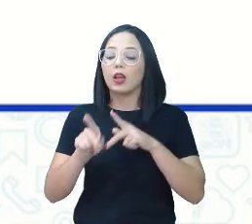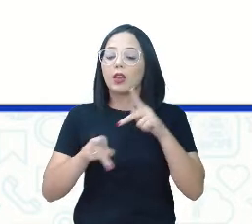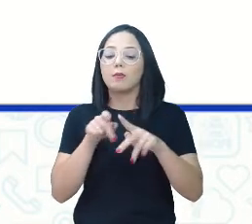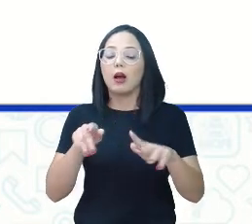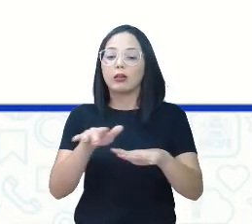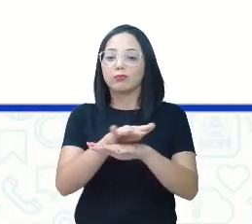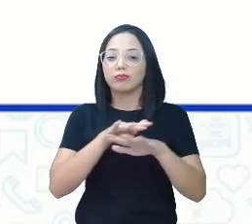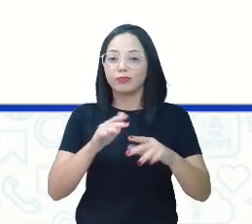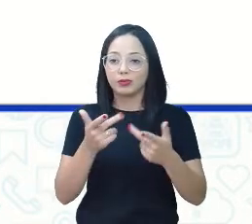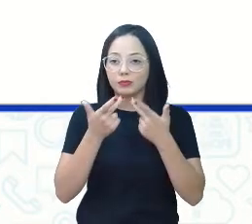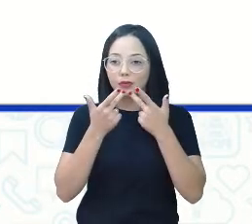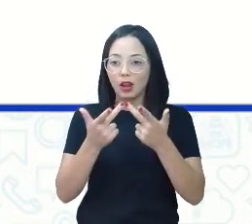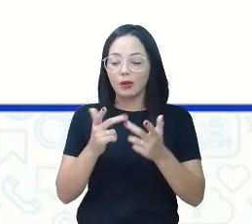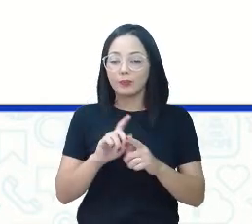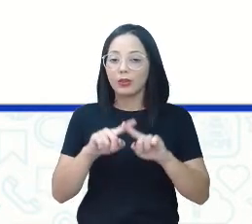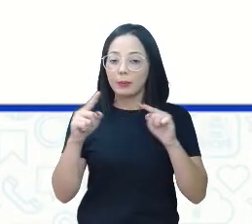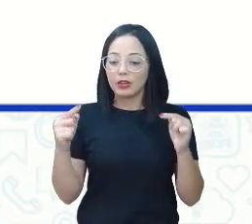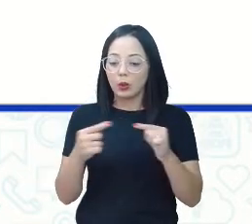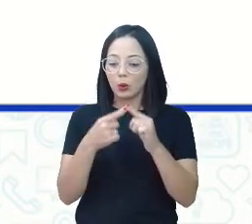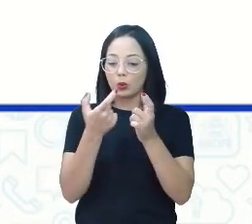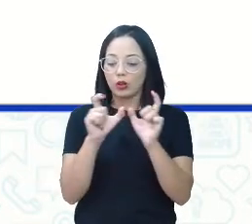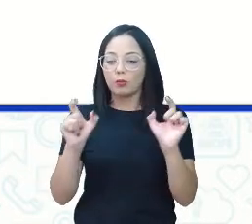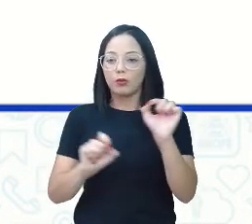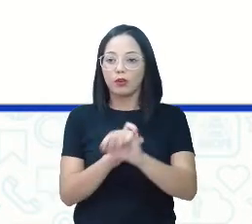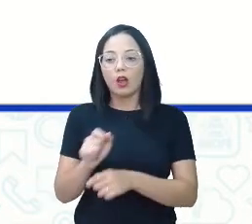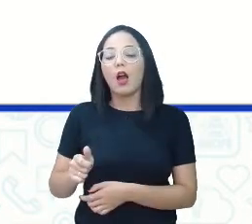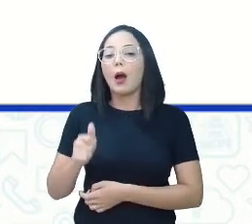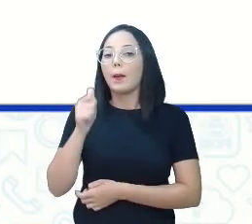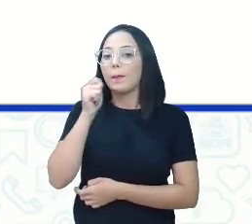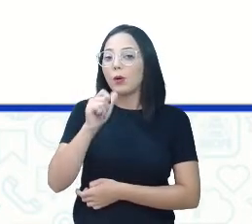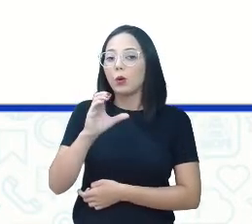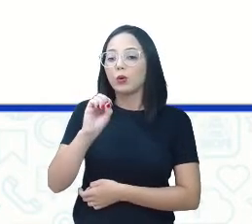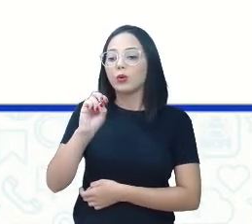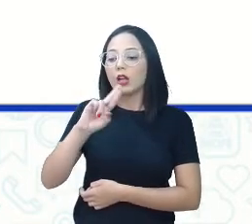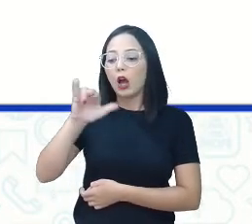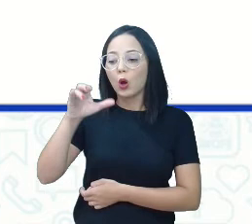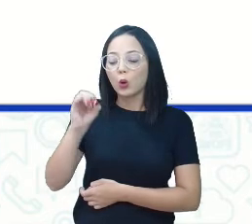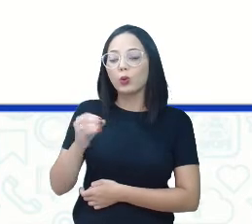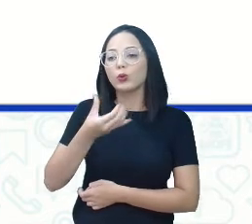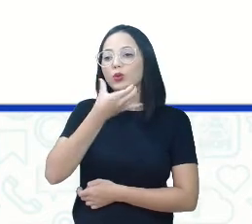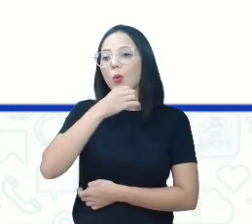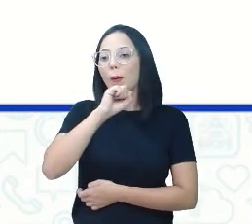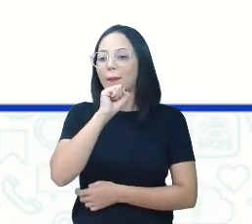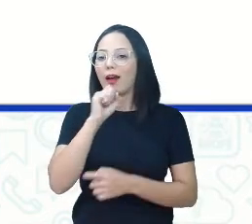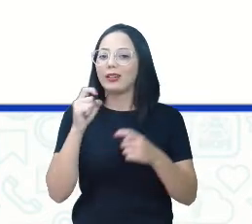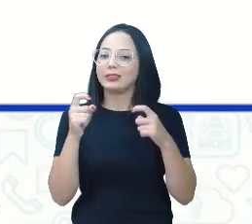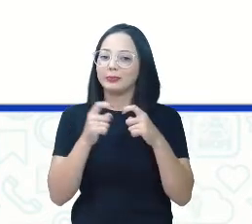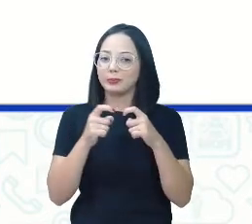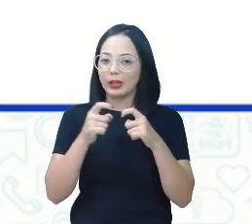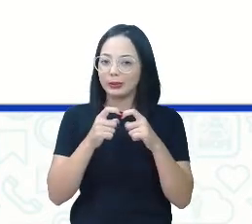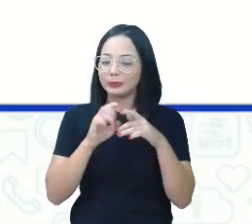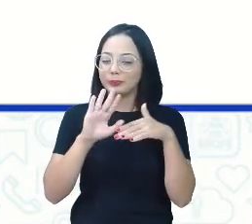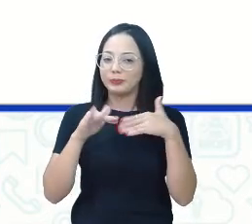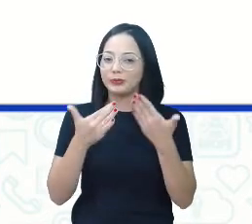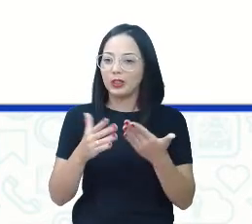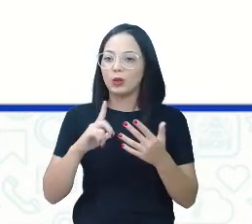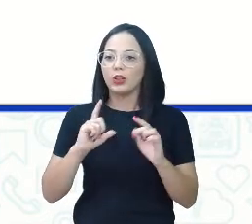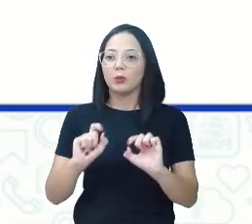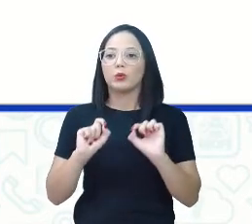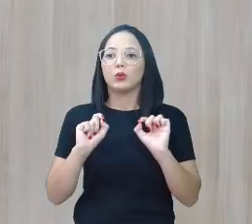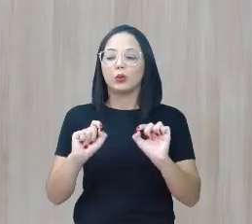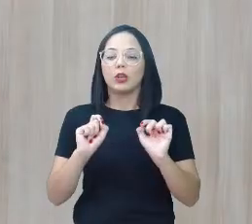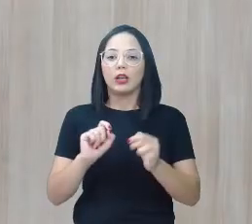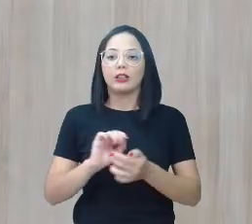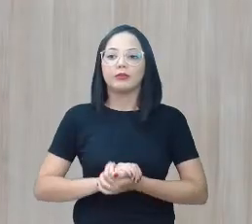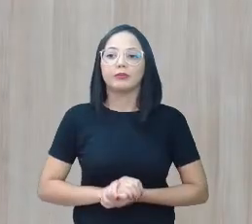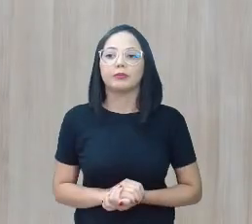popular de falar. Na norma culta é a moça cujo pai é médico. E aí nós temos